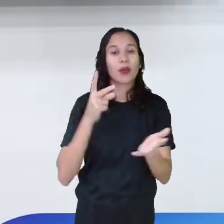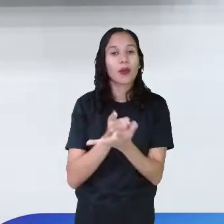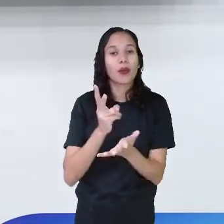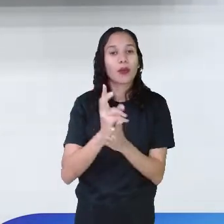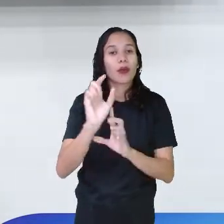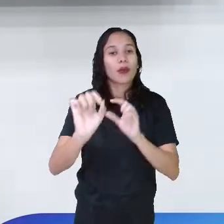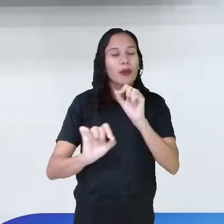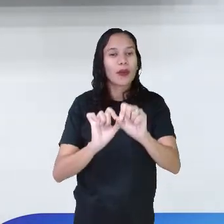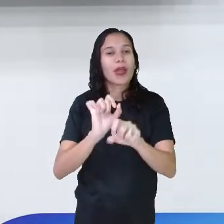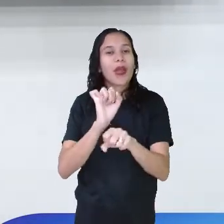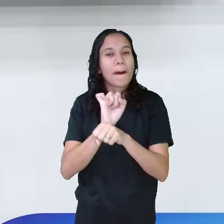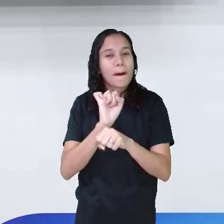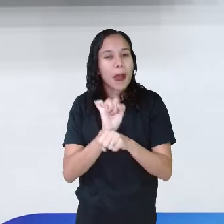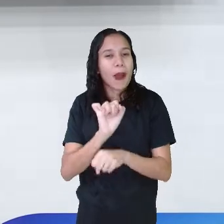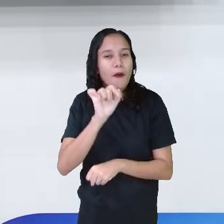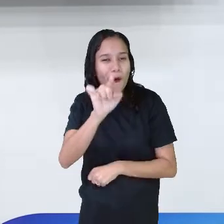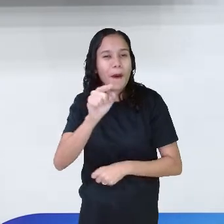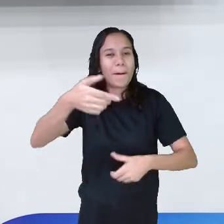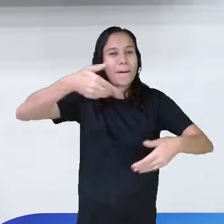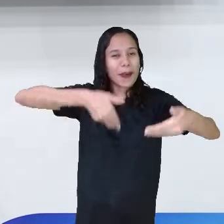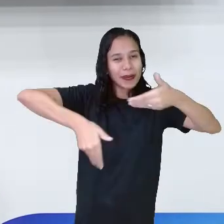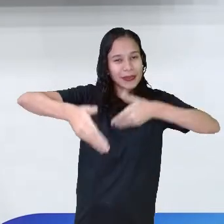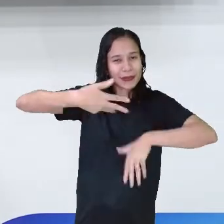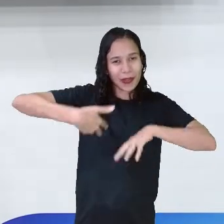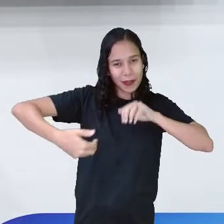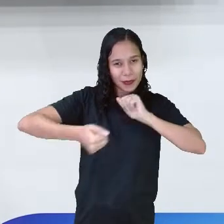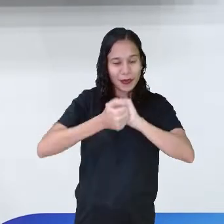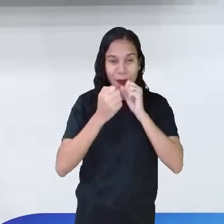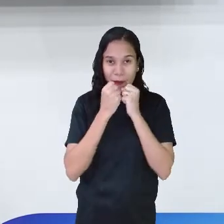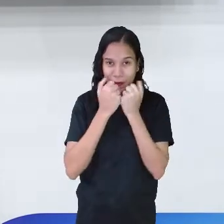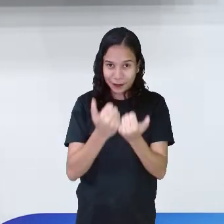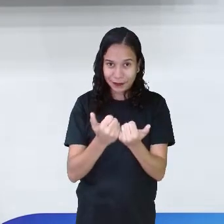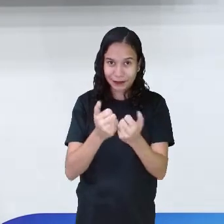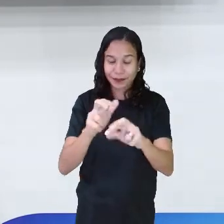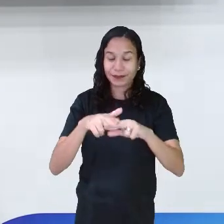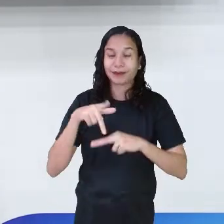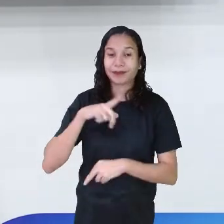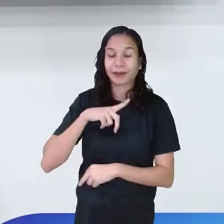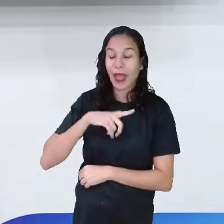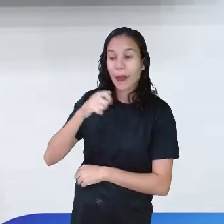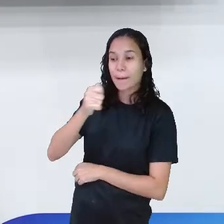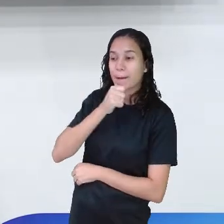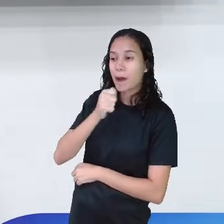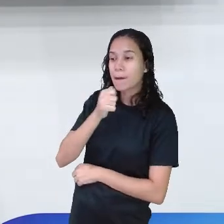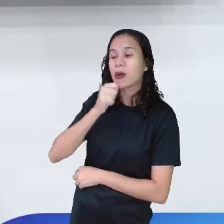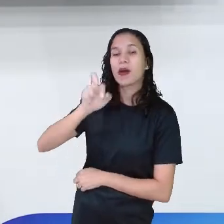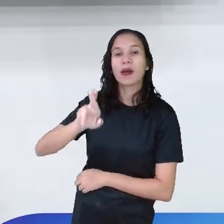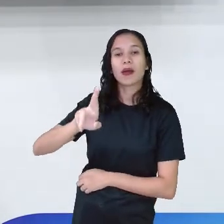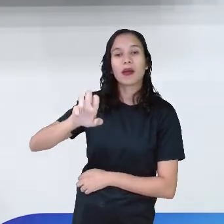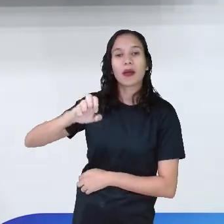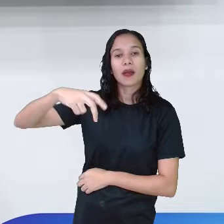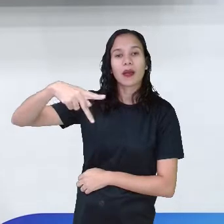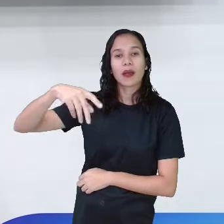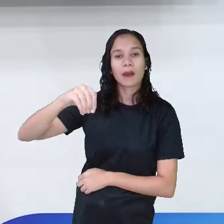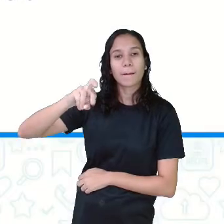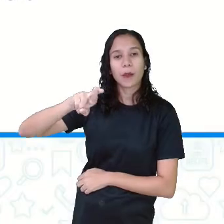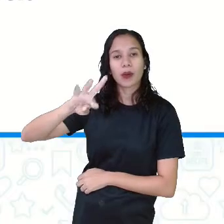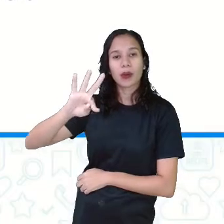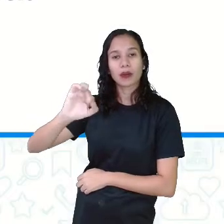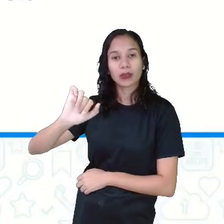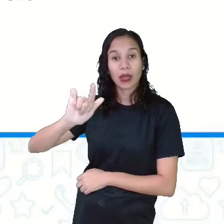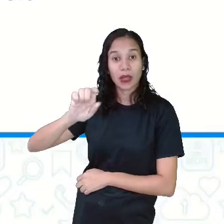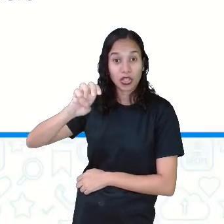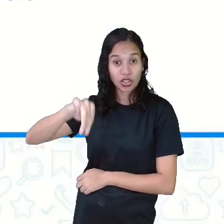aqui aguardando a participação de vocês. A reportagem, ela se caracteriza por um